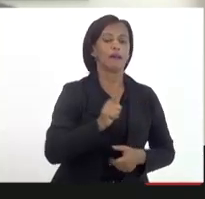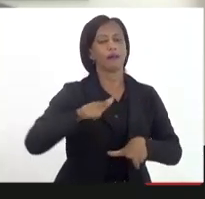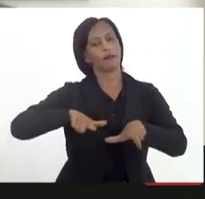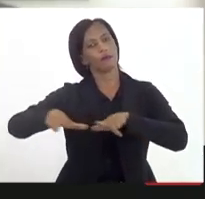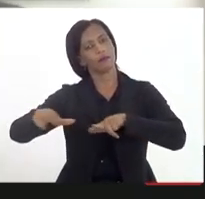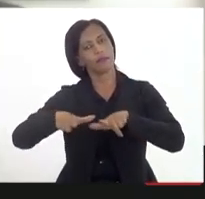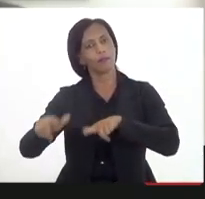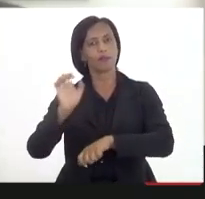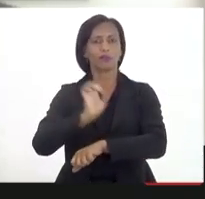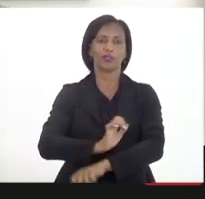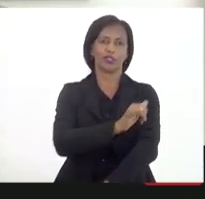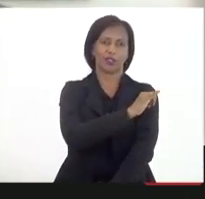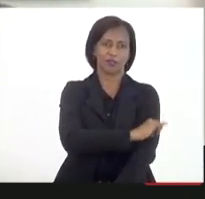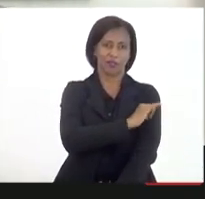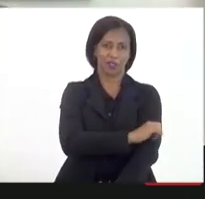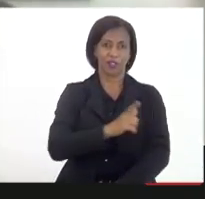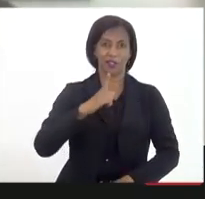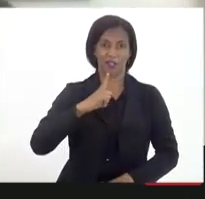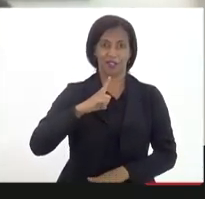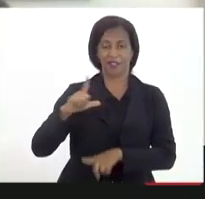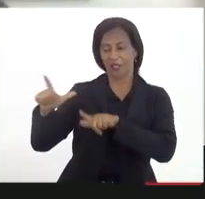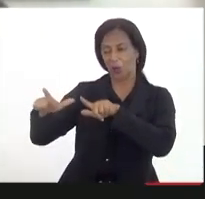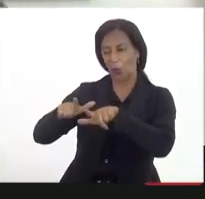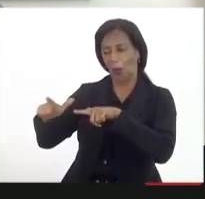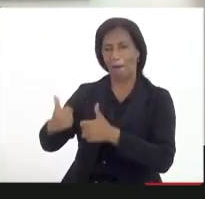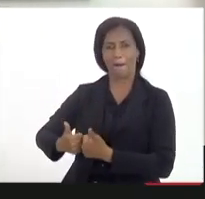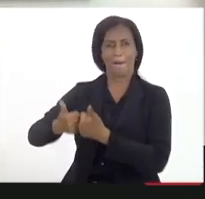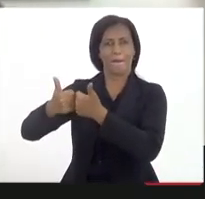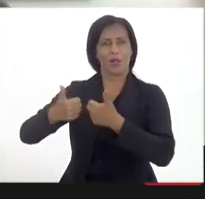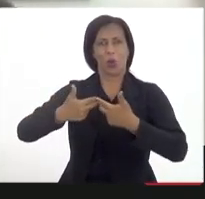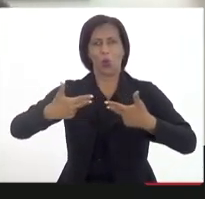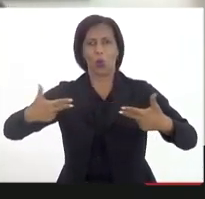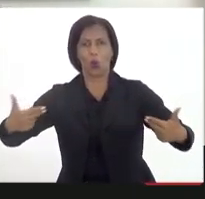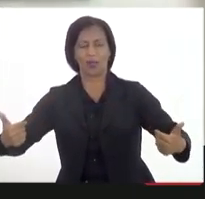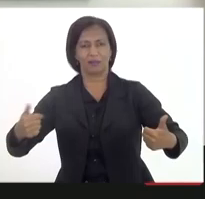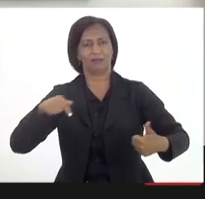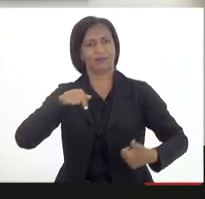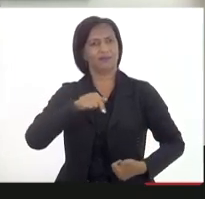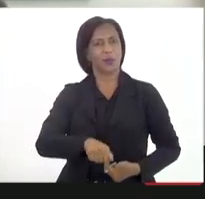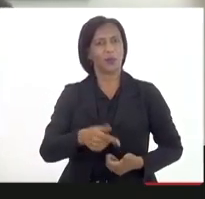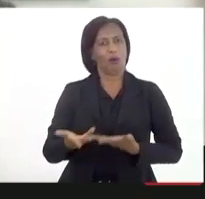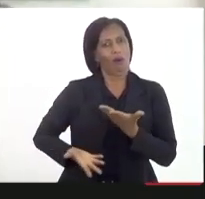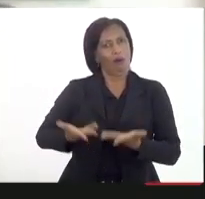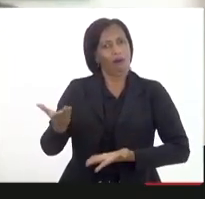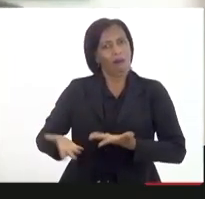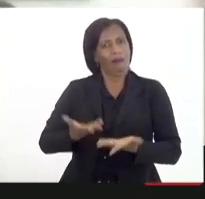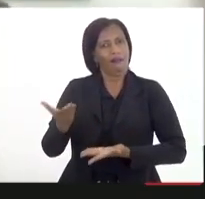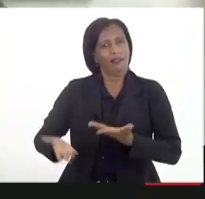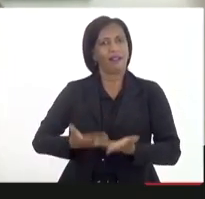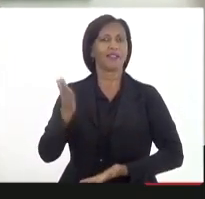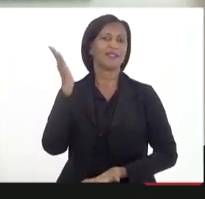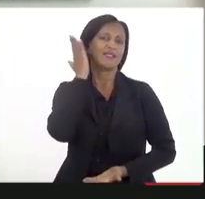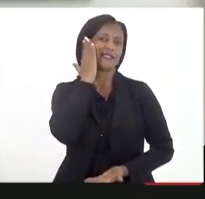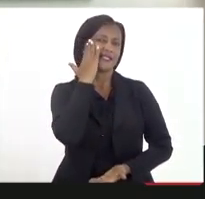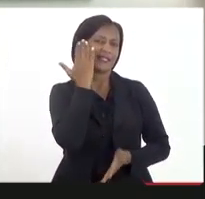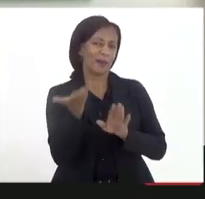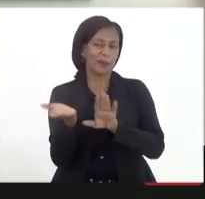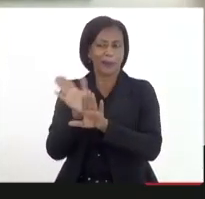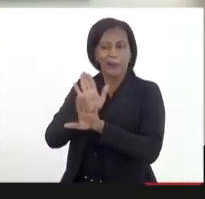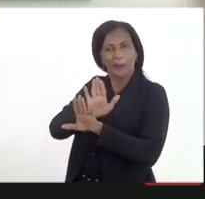e vai ter um serviço na ponta de melhor qualidade prestado por servidores dedicados e que sabem que por